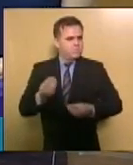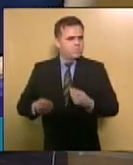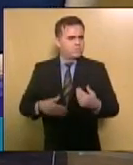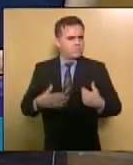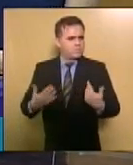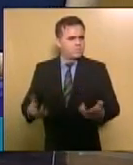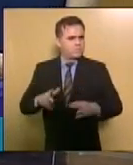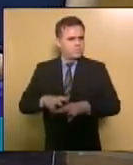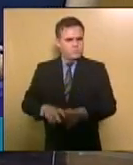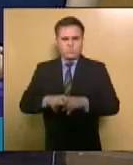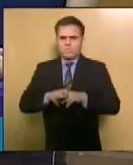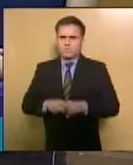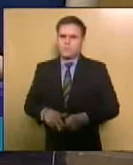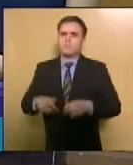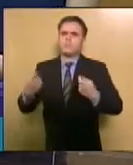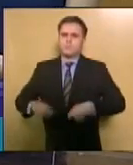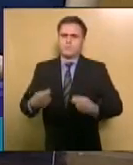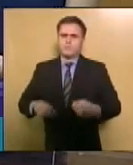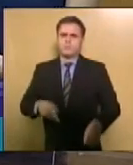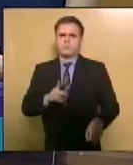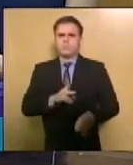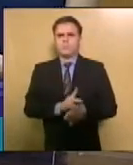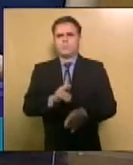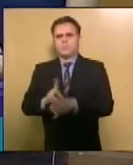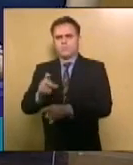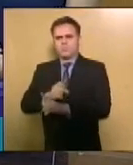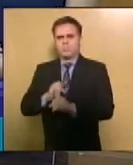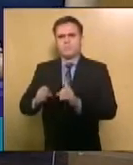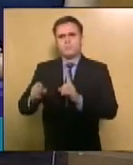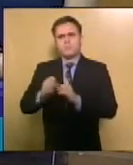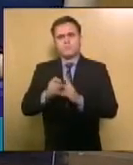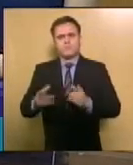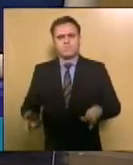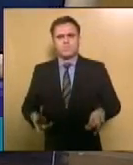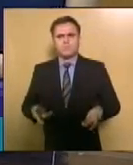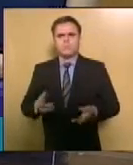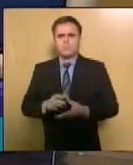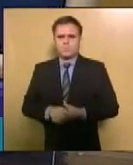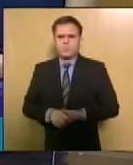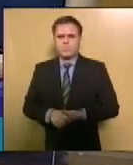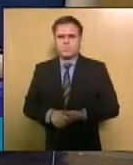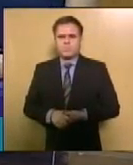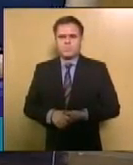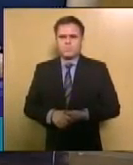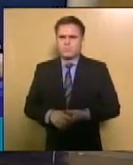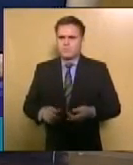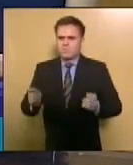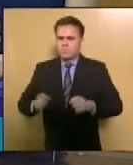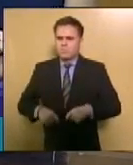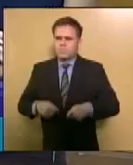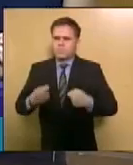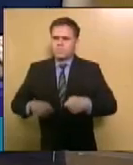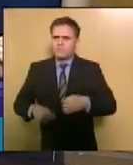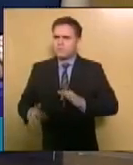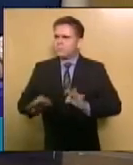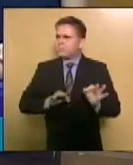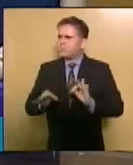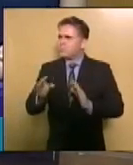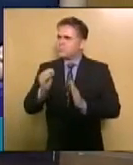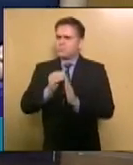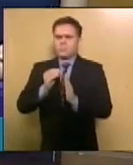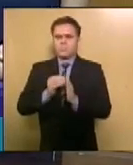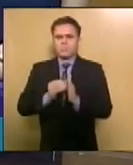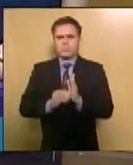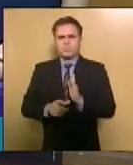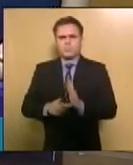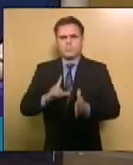prazo é o quê prevenção social essas coisas elas têm que ser eh balizadas a partir de um planejamento e uma monitoramento